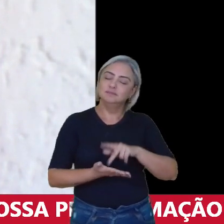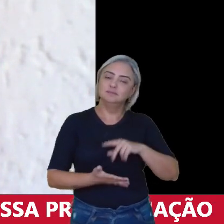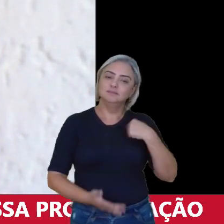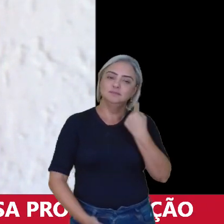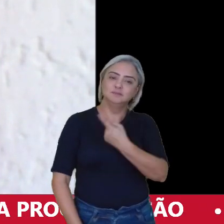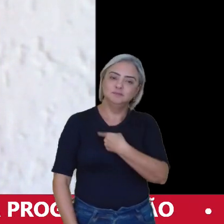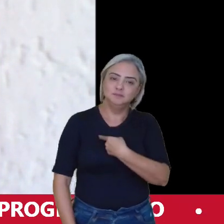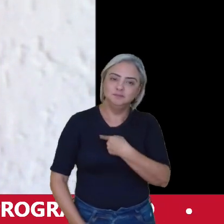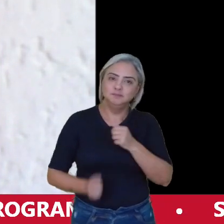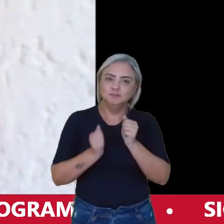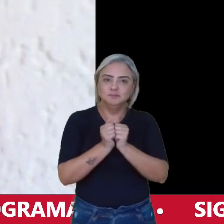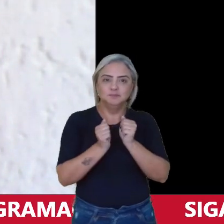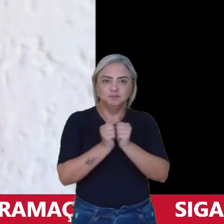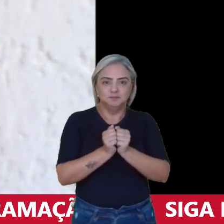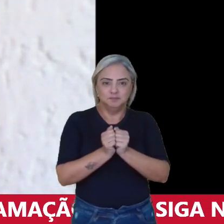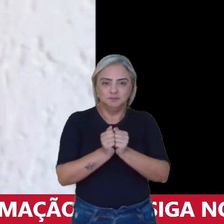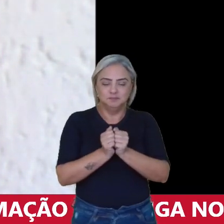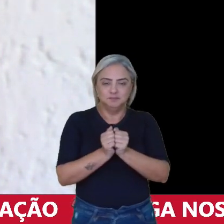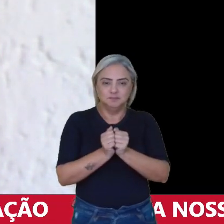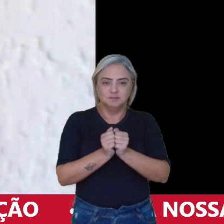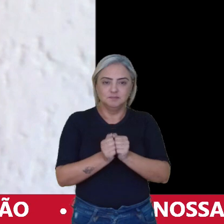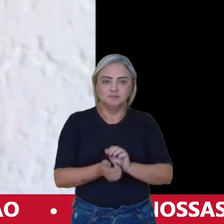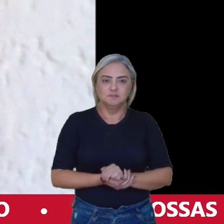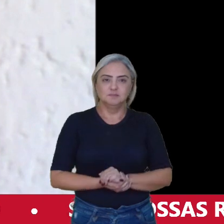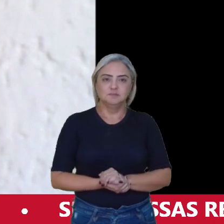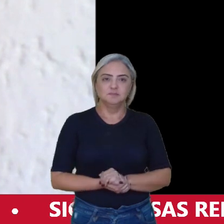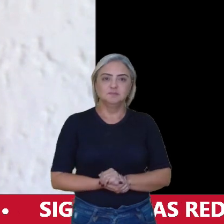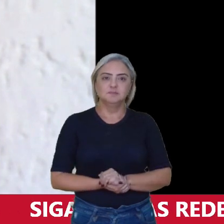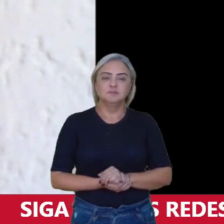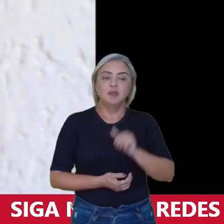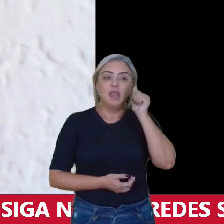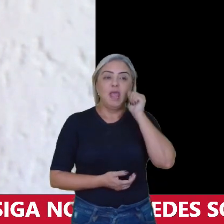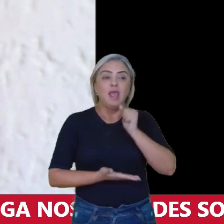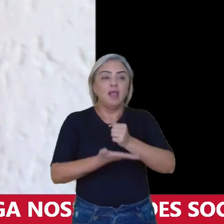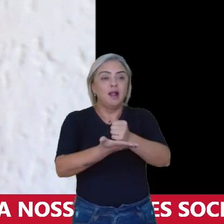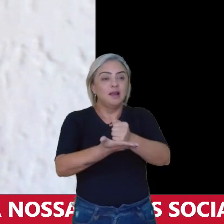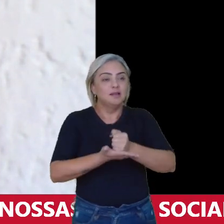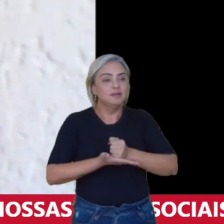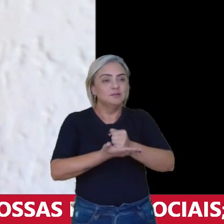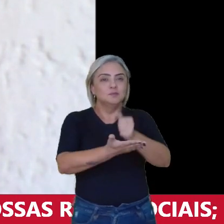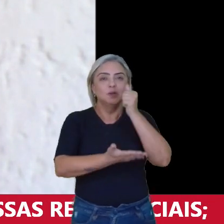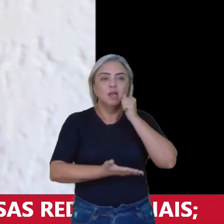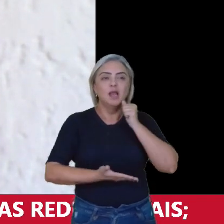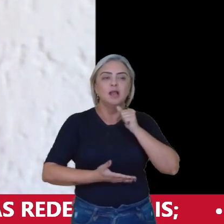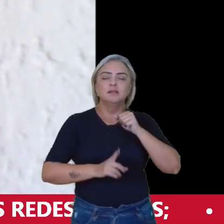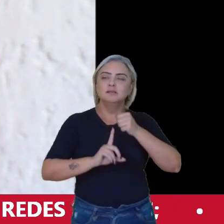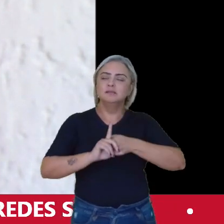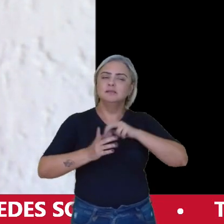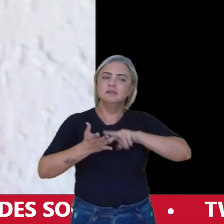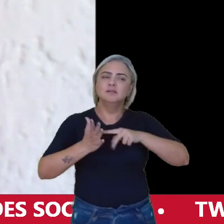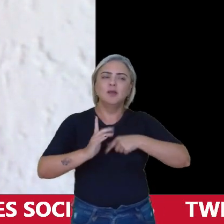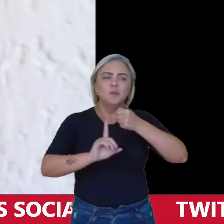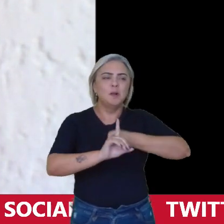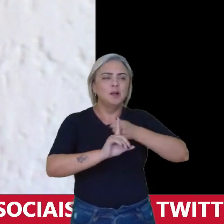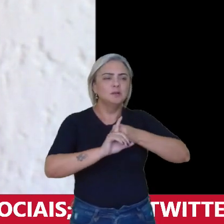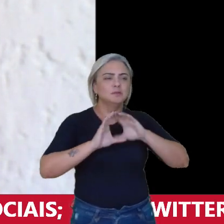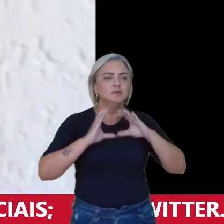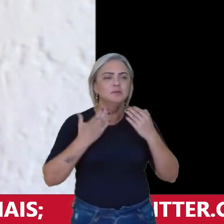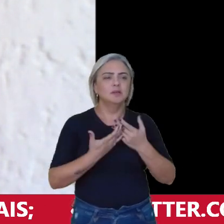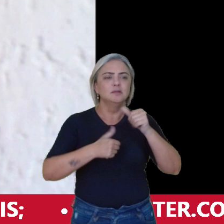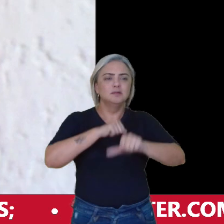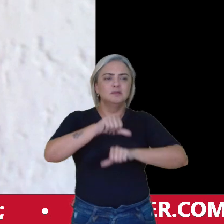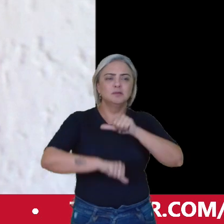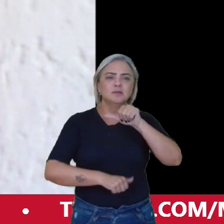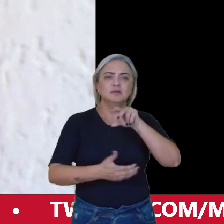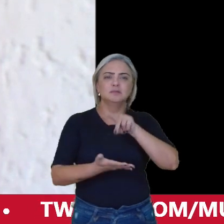que estar muito juntas, e elas por elas significa uma luta coletiva para a gente transformar a